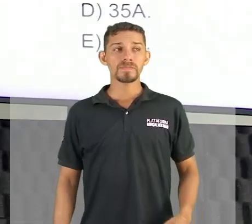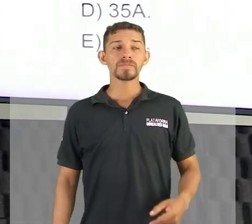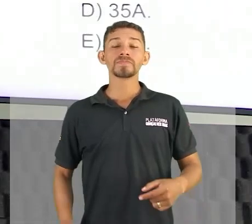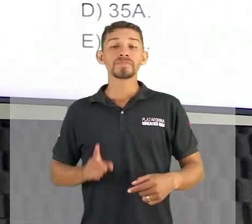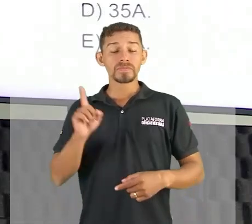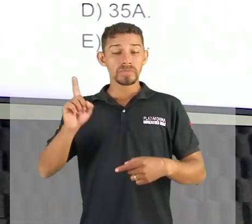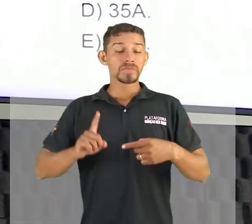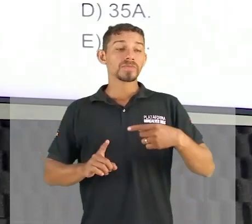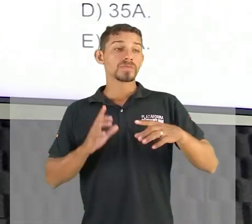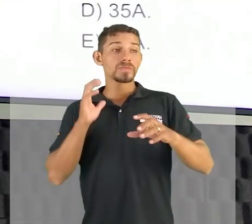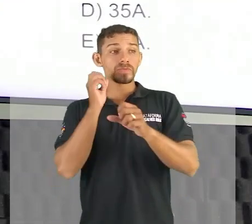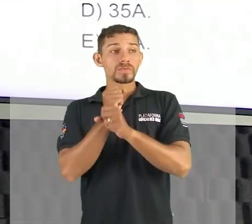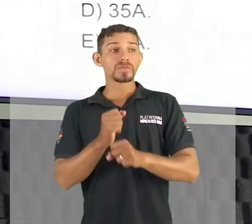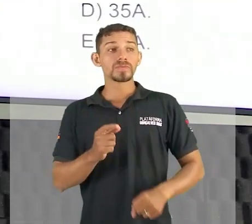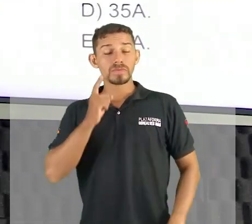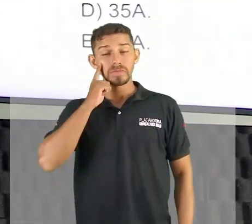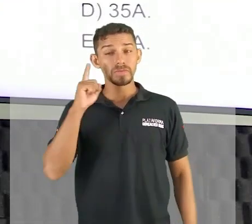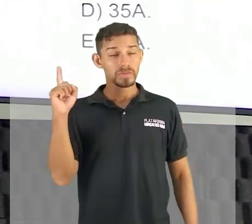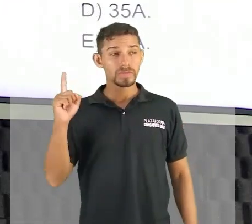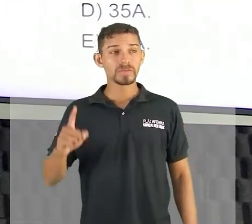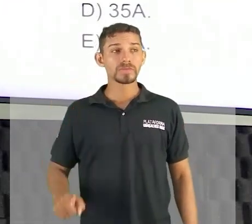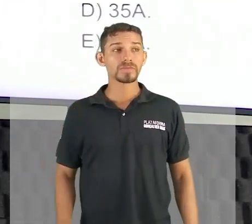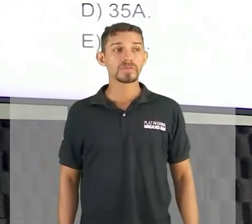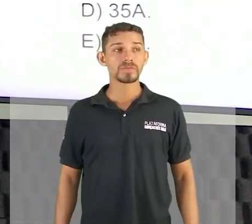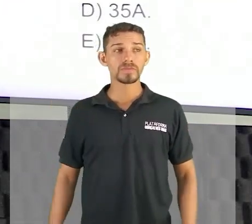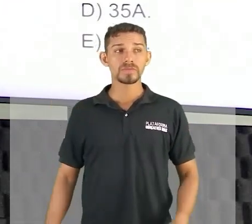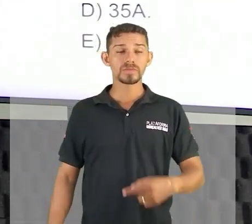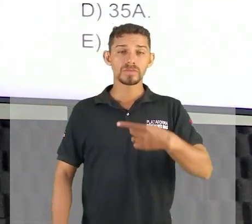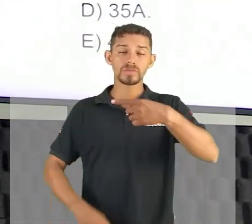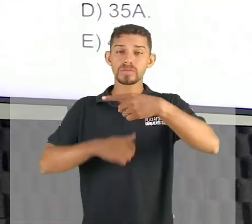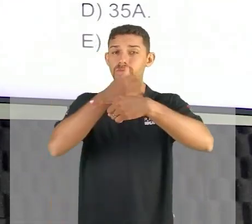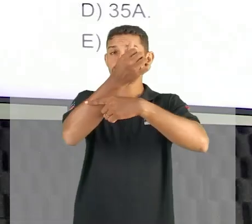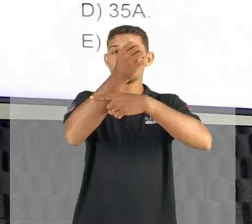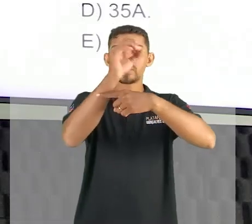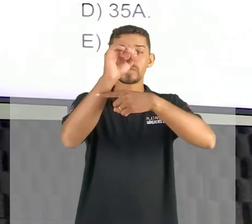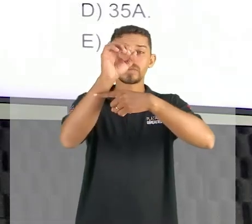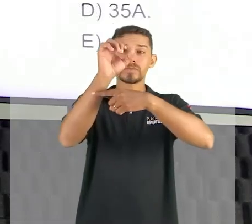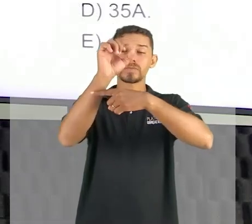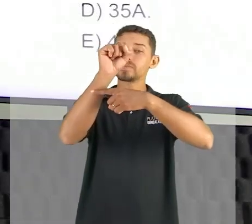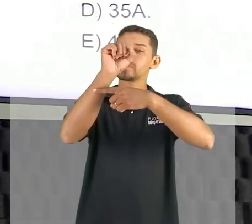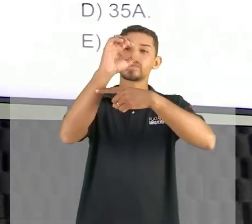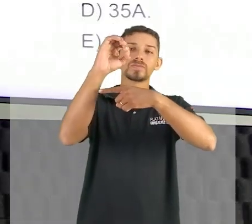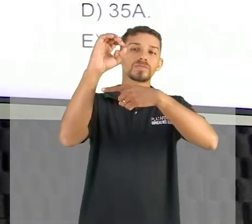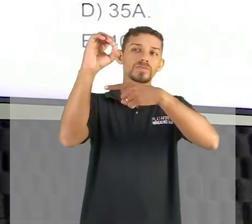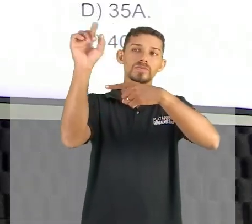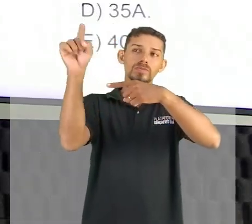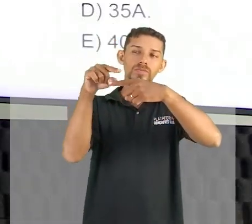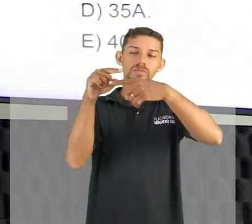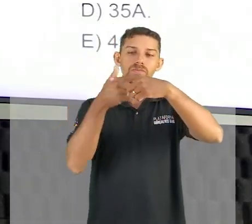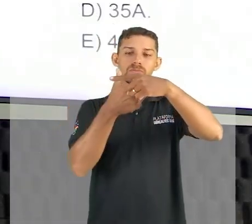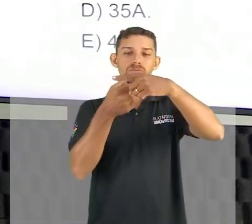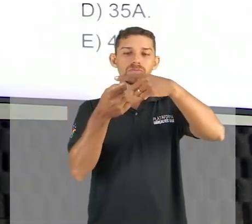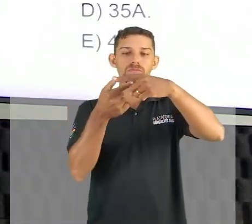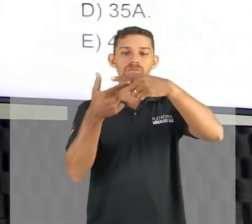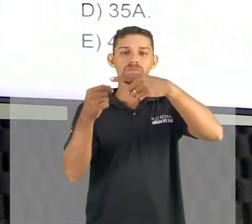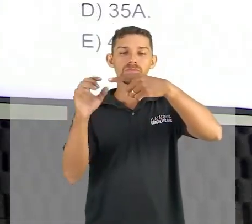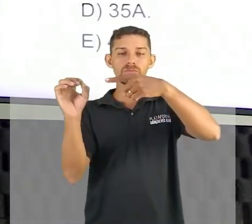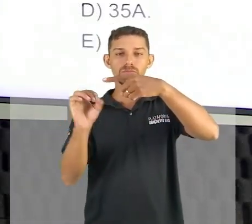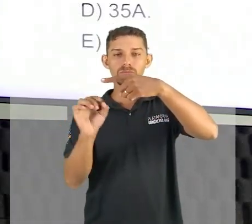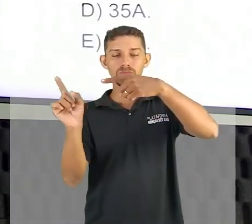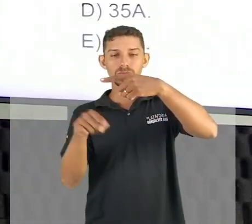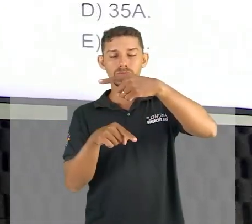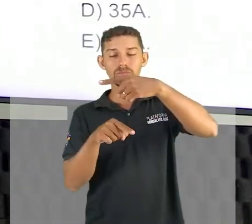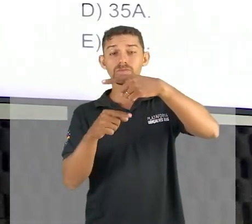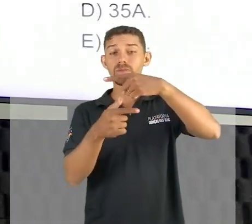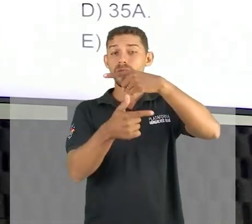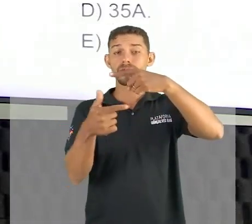máxima sair da frente aqui ó pode cancelar esse zero com esse zero vai ficar 680 di por